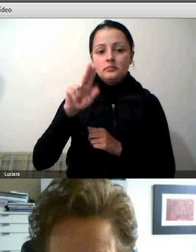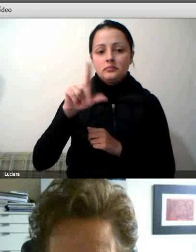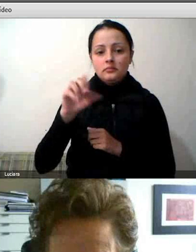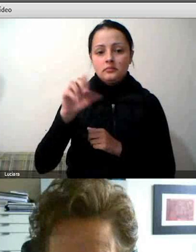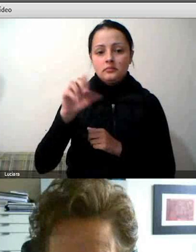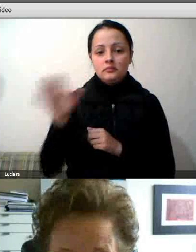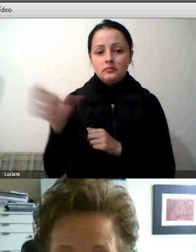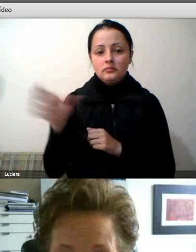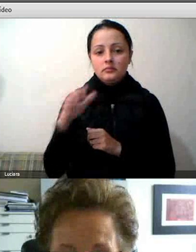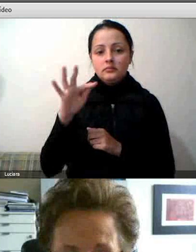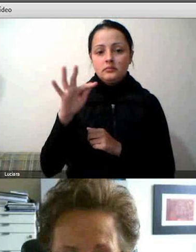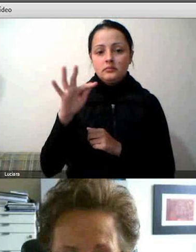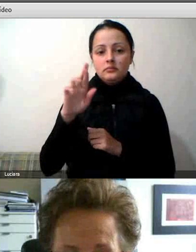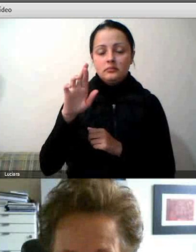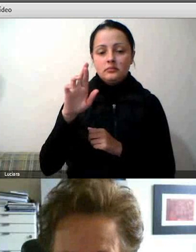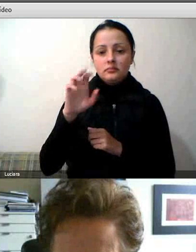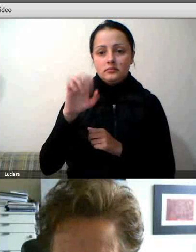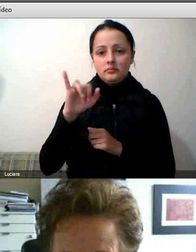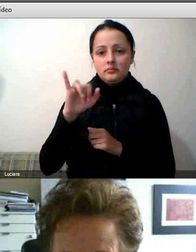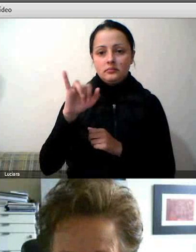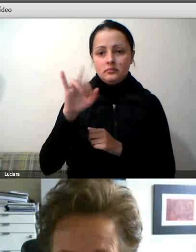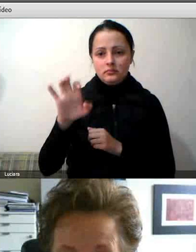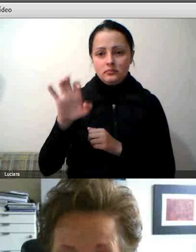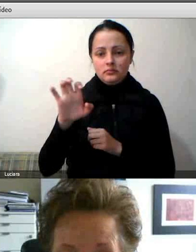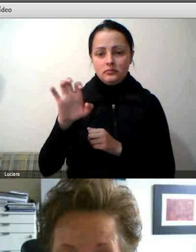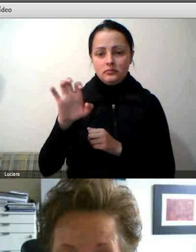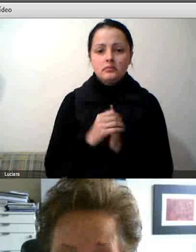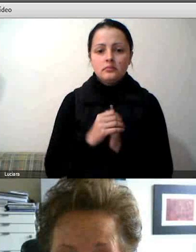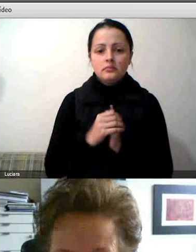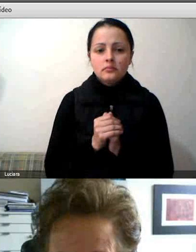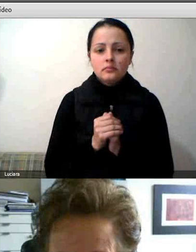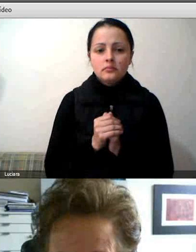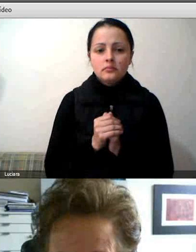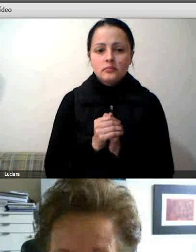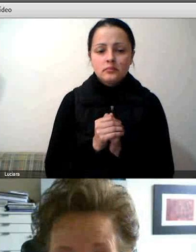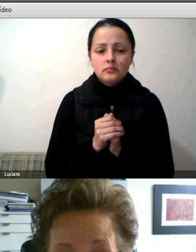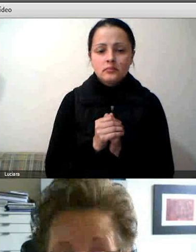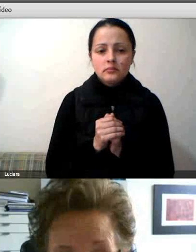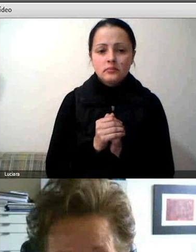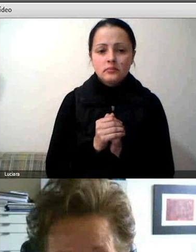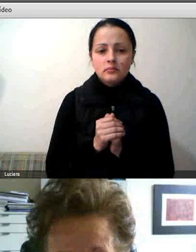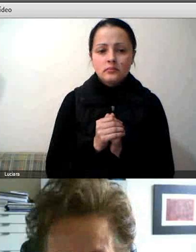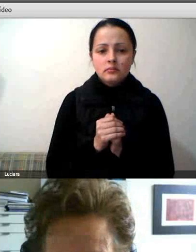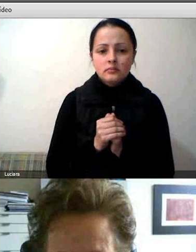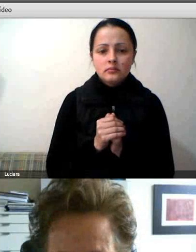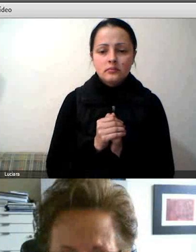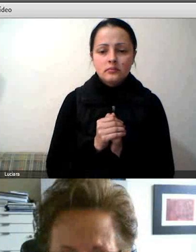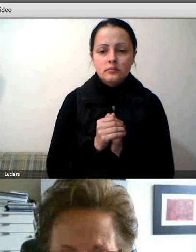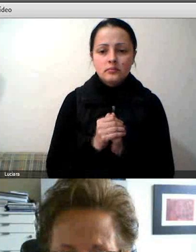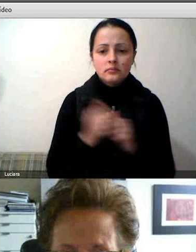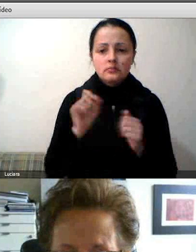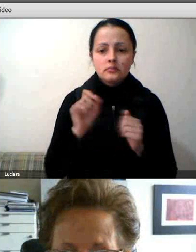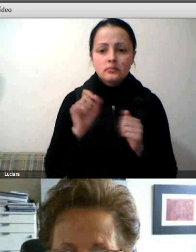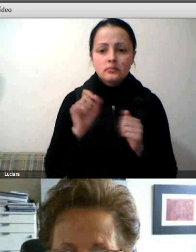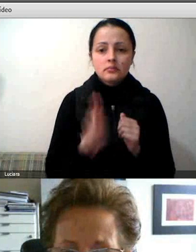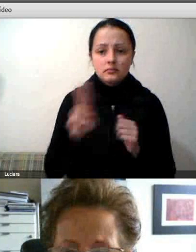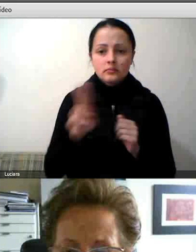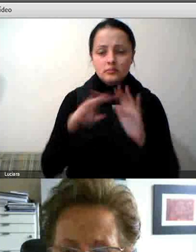virtual, que a gente está descobrindo que quem programa é que aprende. Como dizia o Paulo Freire,